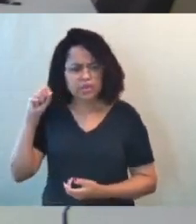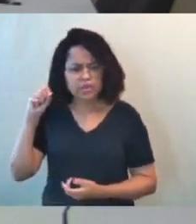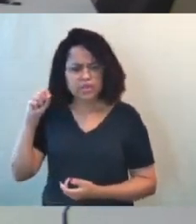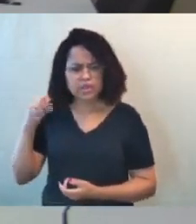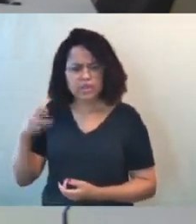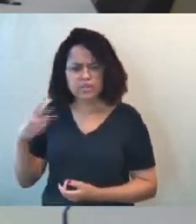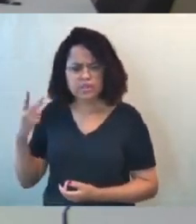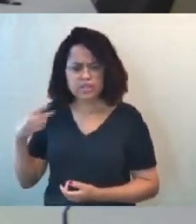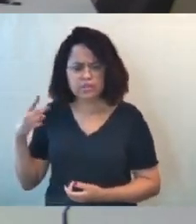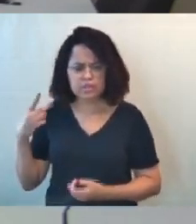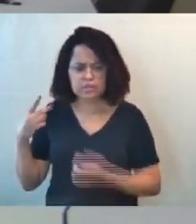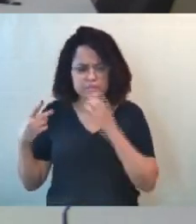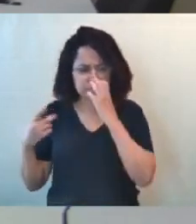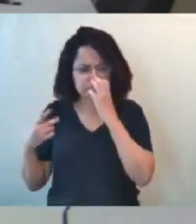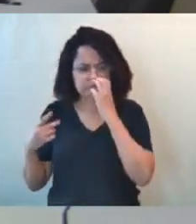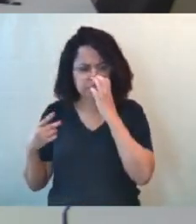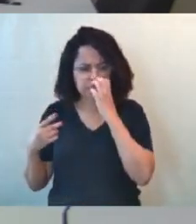Oi.